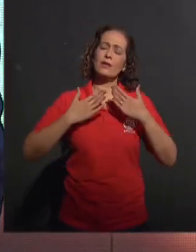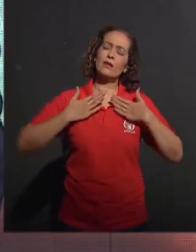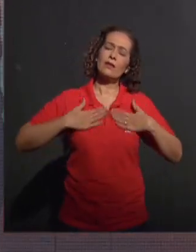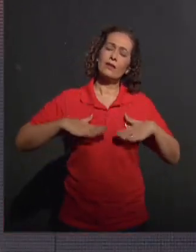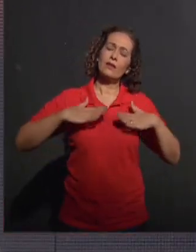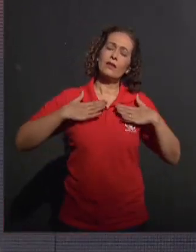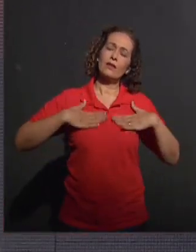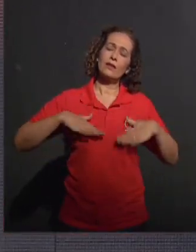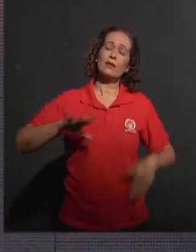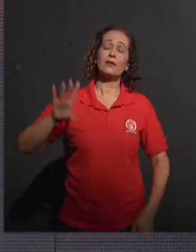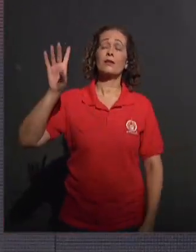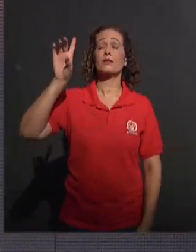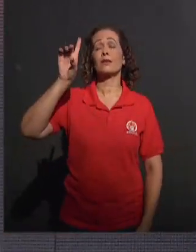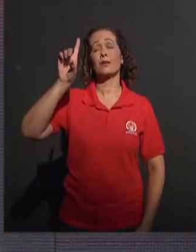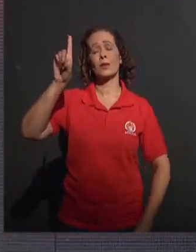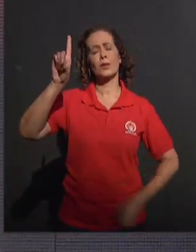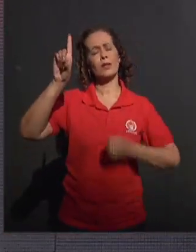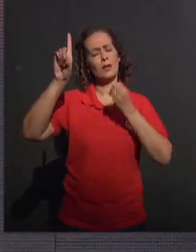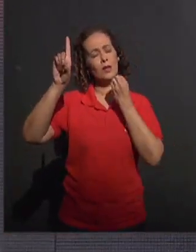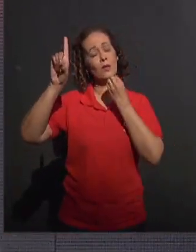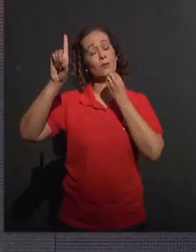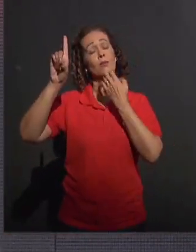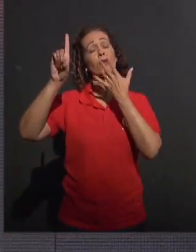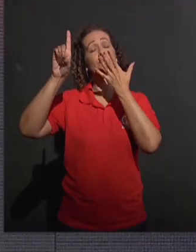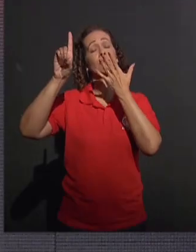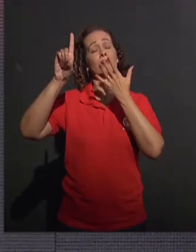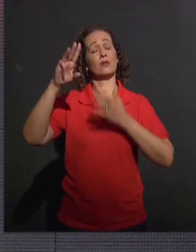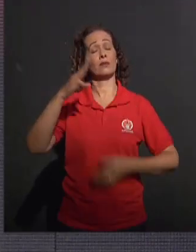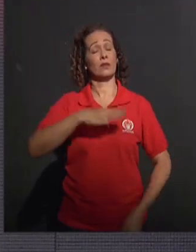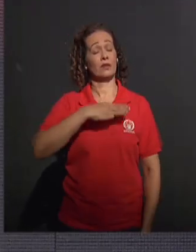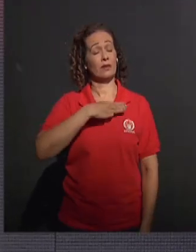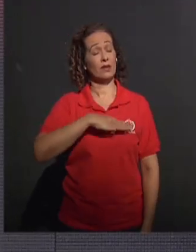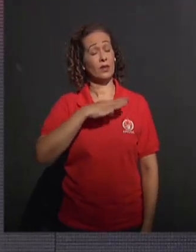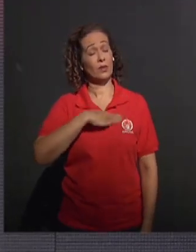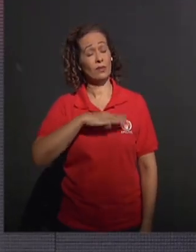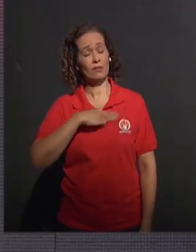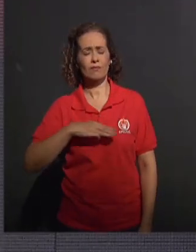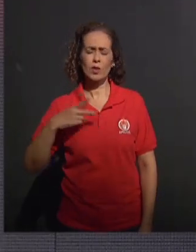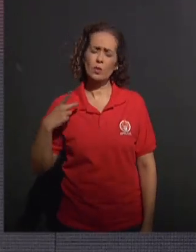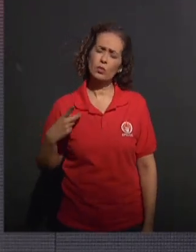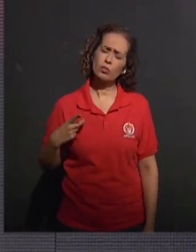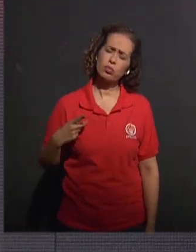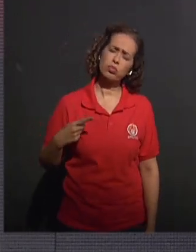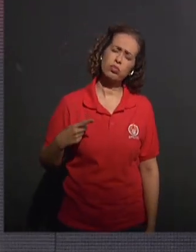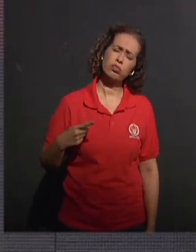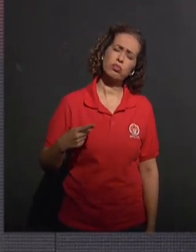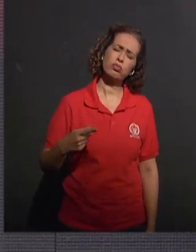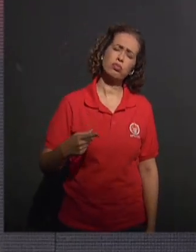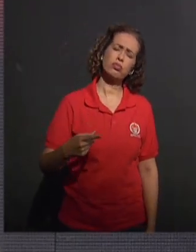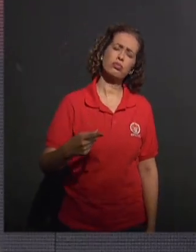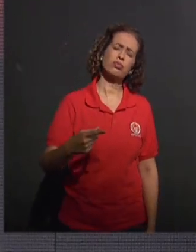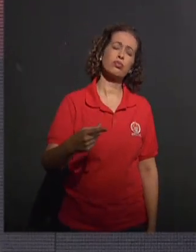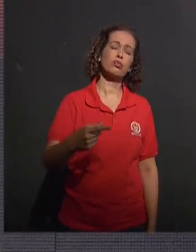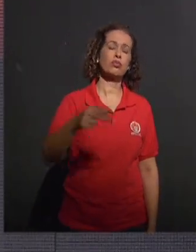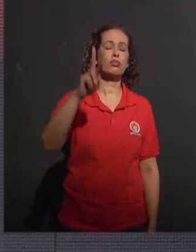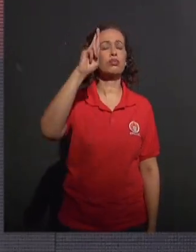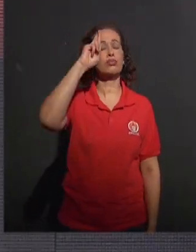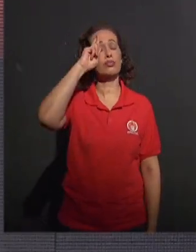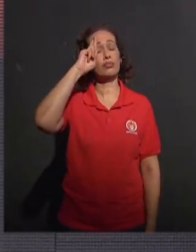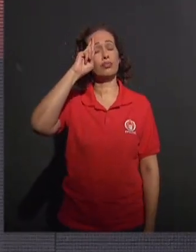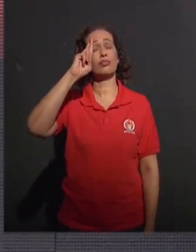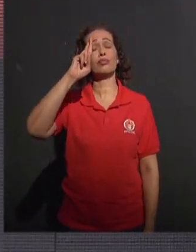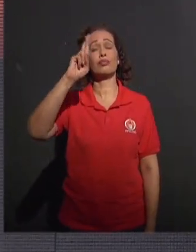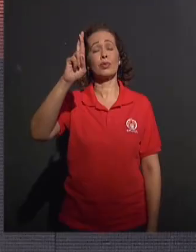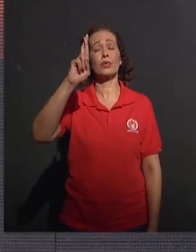é bom, que a misericórdia do Senhor dura para sempre, Senhor. Basta uma